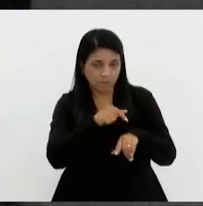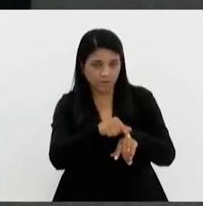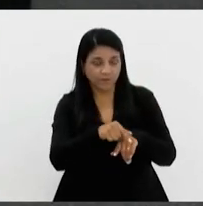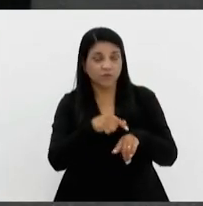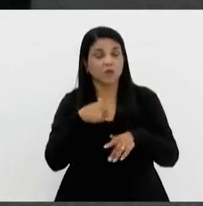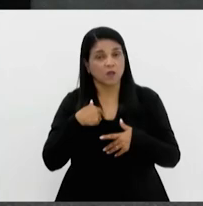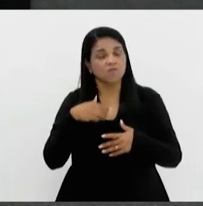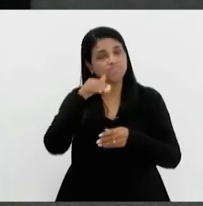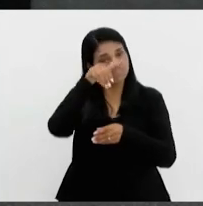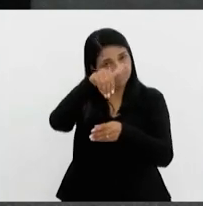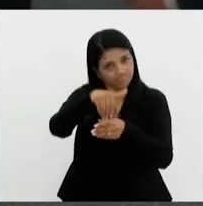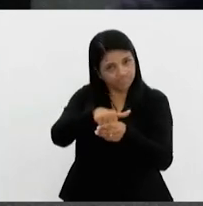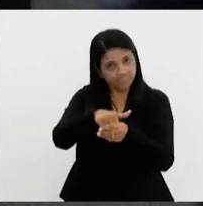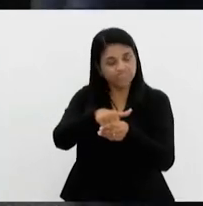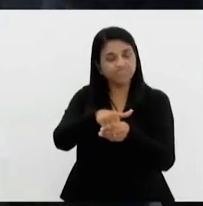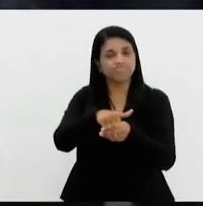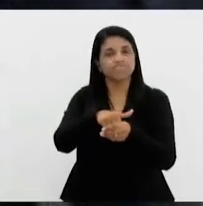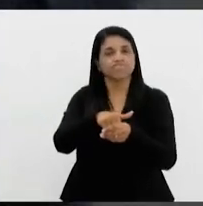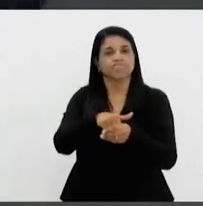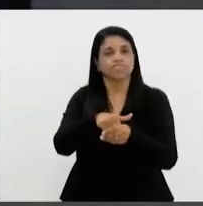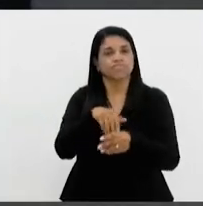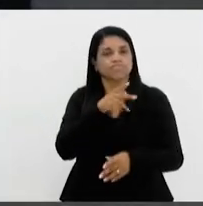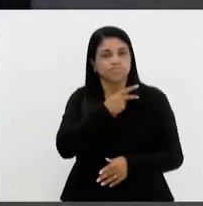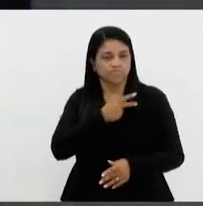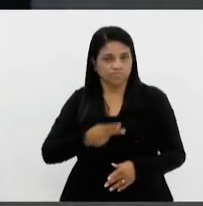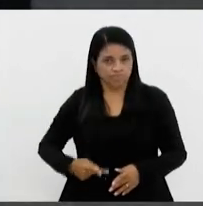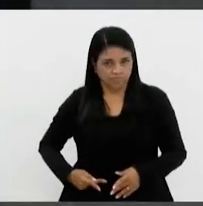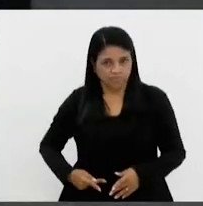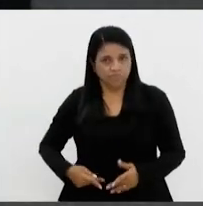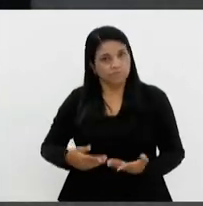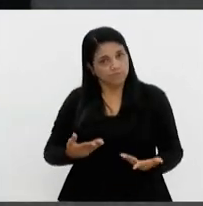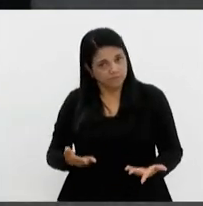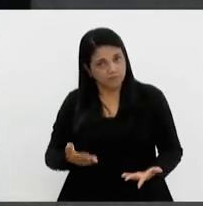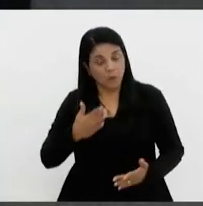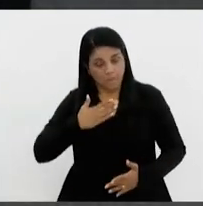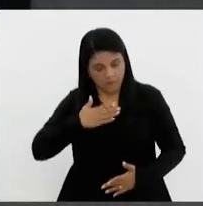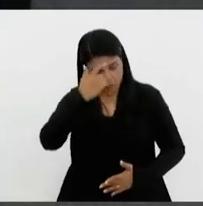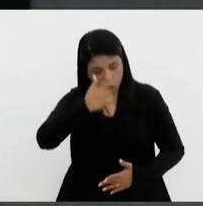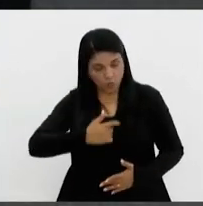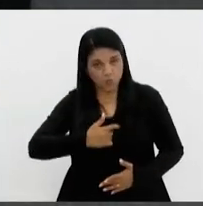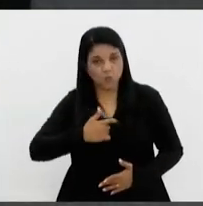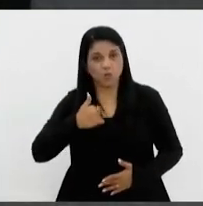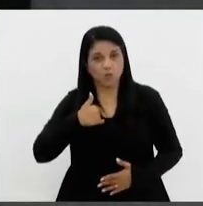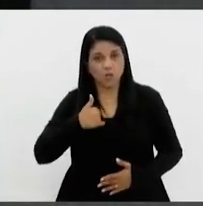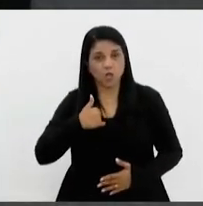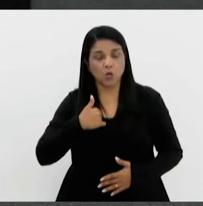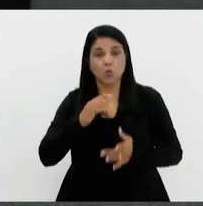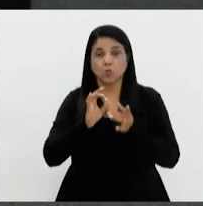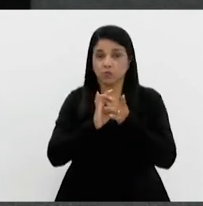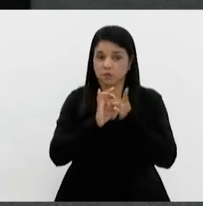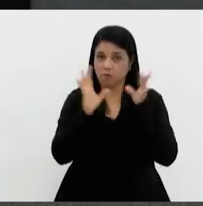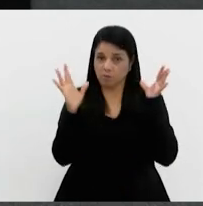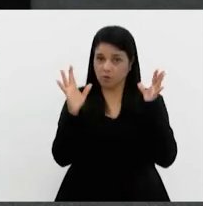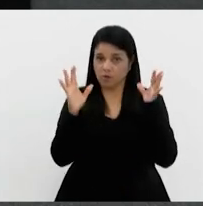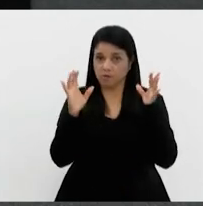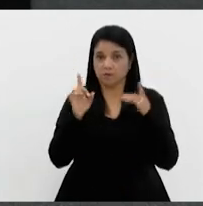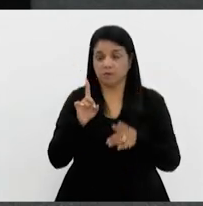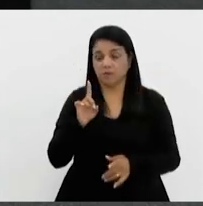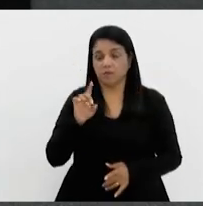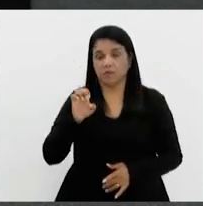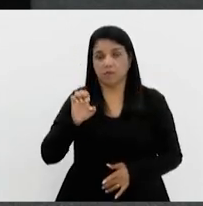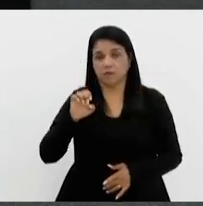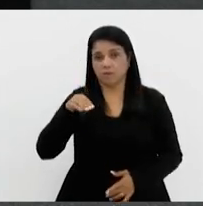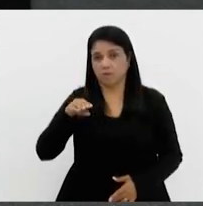declarar o voto, porque eu até, como sou um democrata, acho que